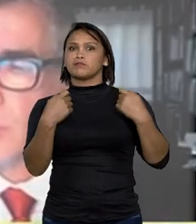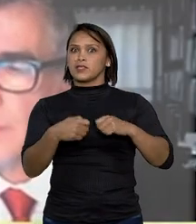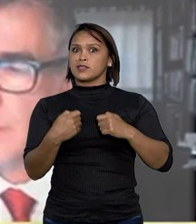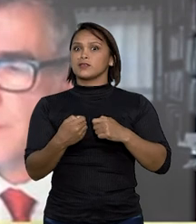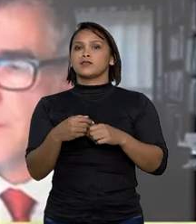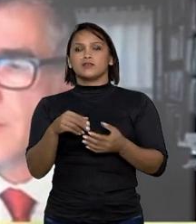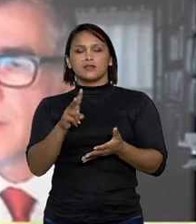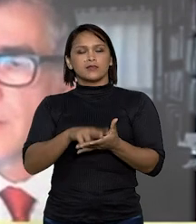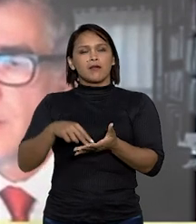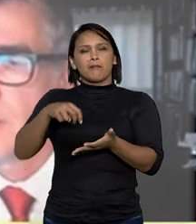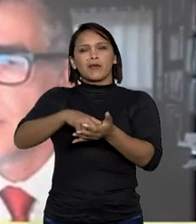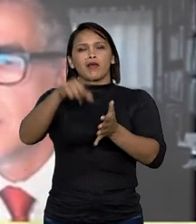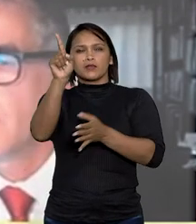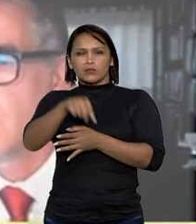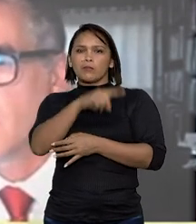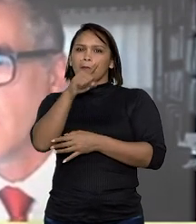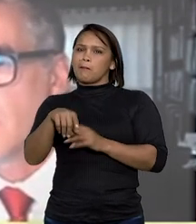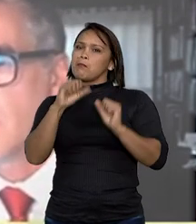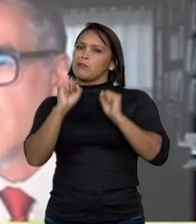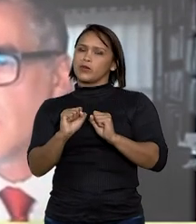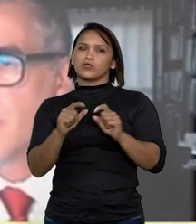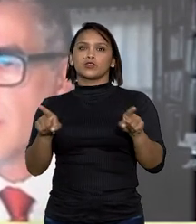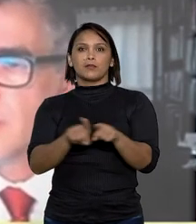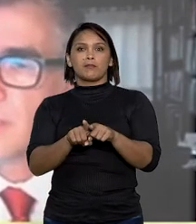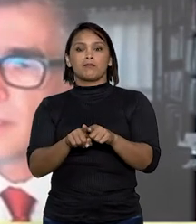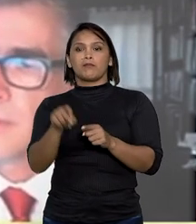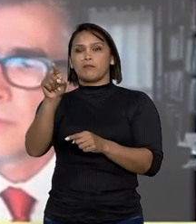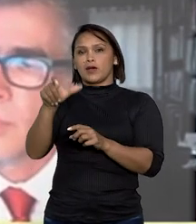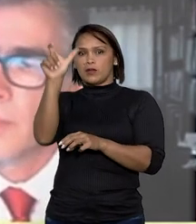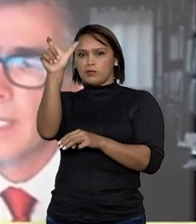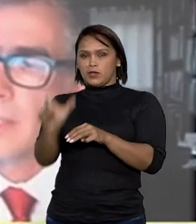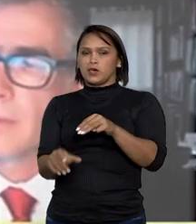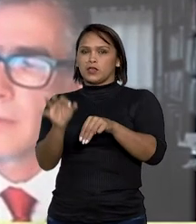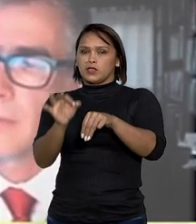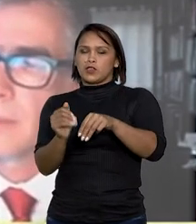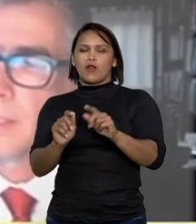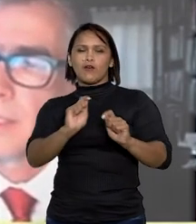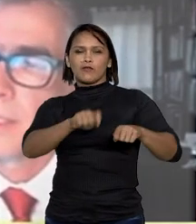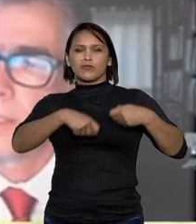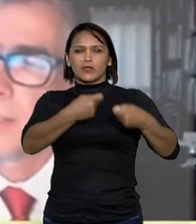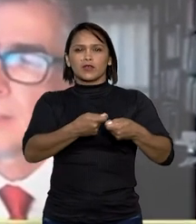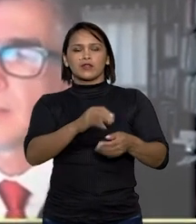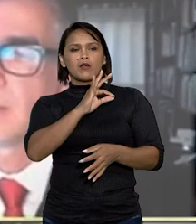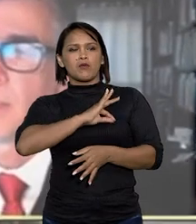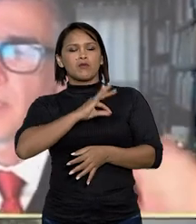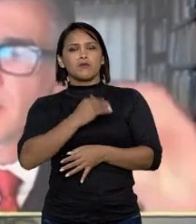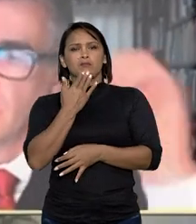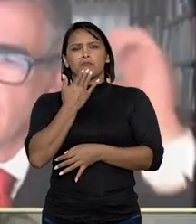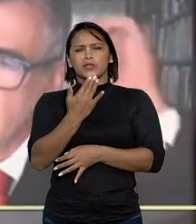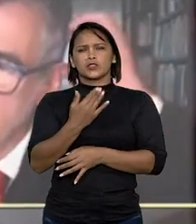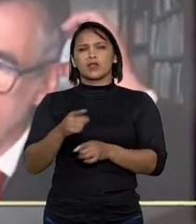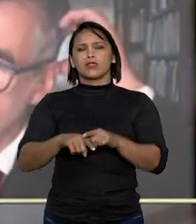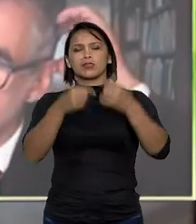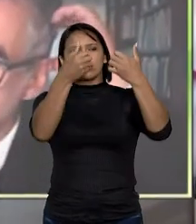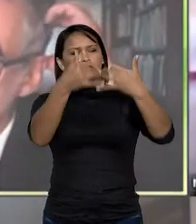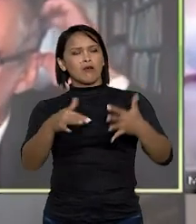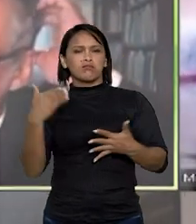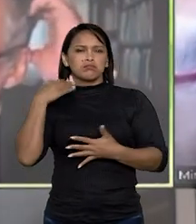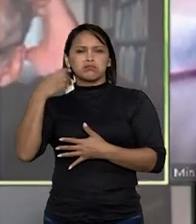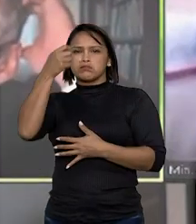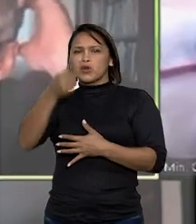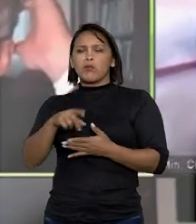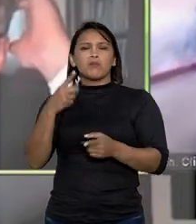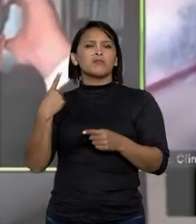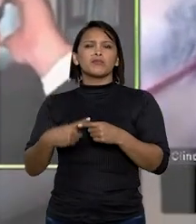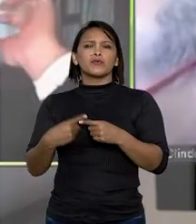sob pena de serem anuladas parece quiet ao defender os pedidos da polícia o juízo não explicitou as